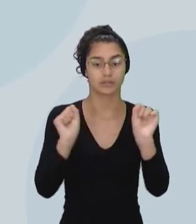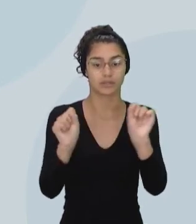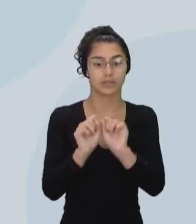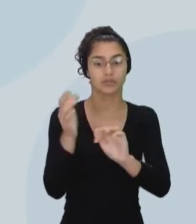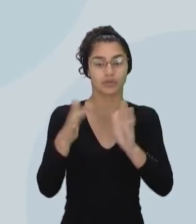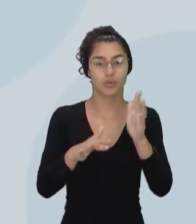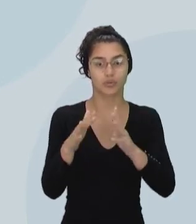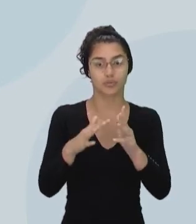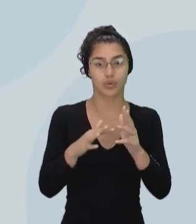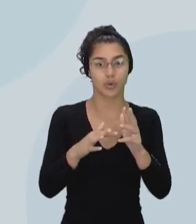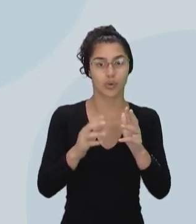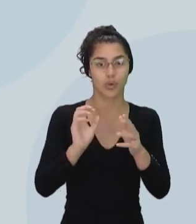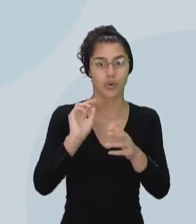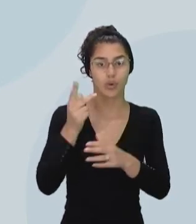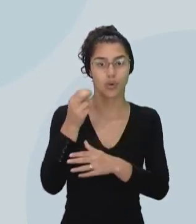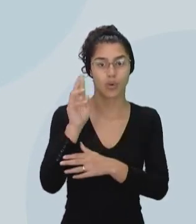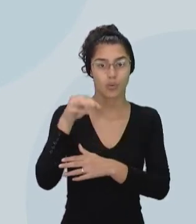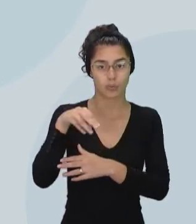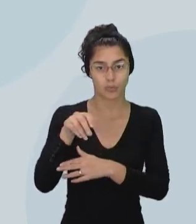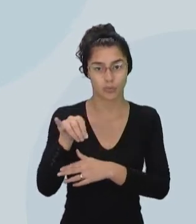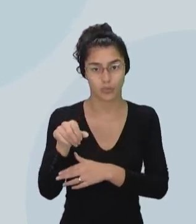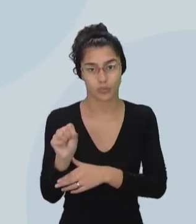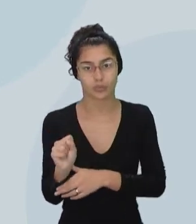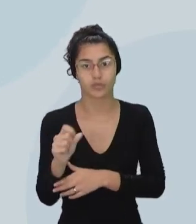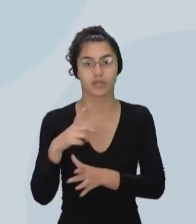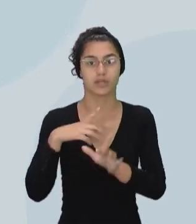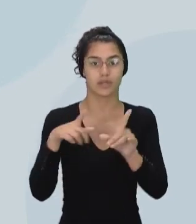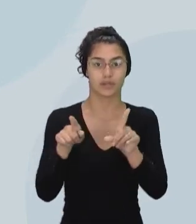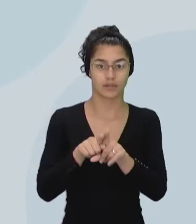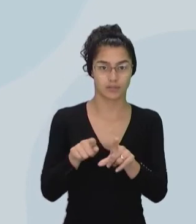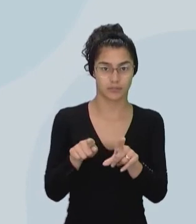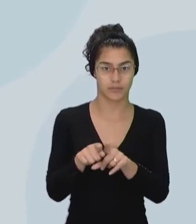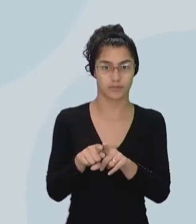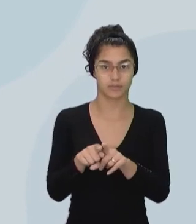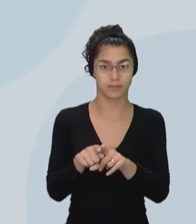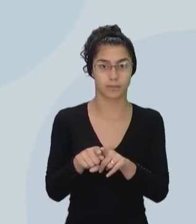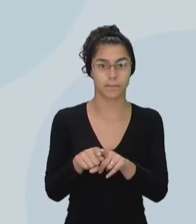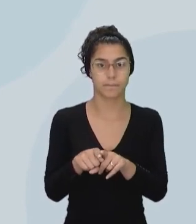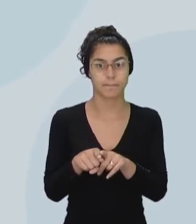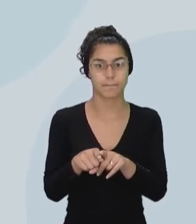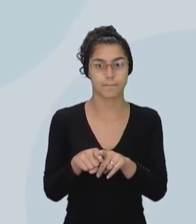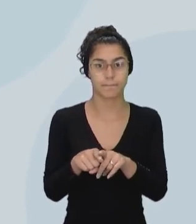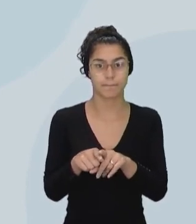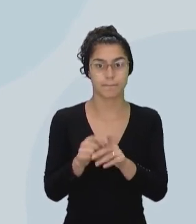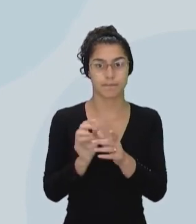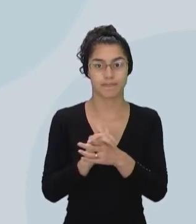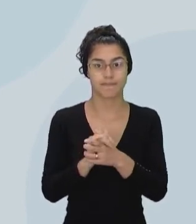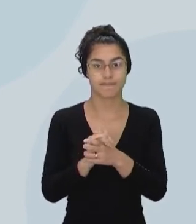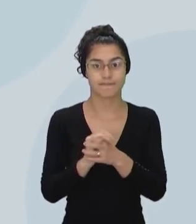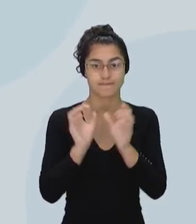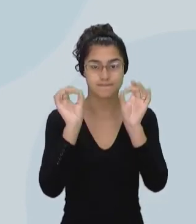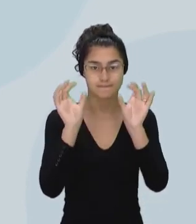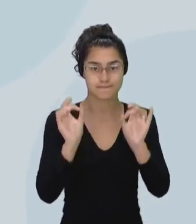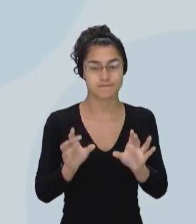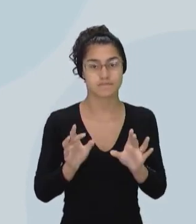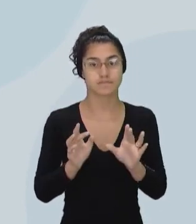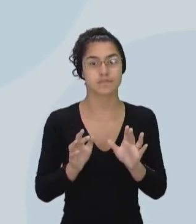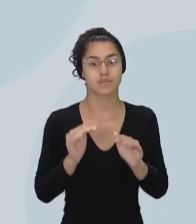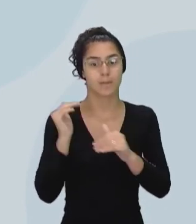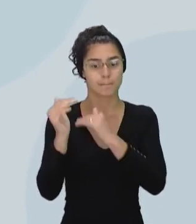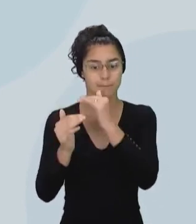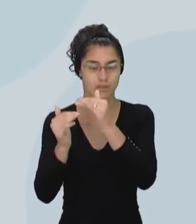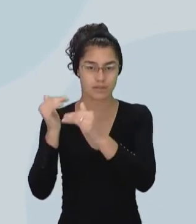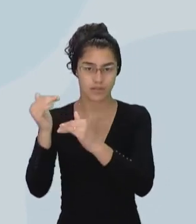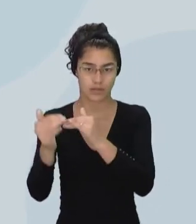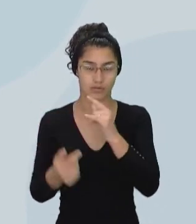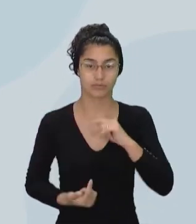alguns hormônios, de sais biliares, e na síntese aí de alguns hormônios específicos para o processo